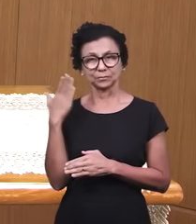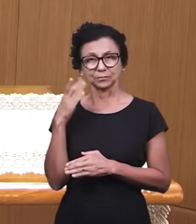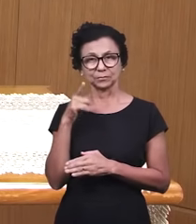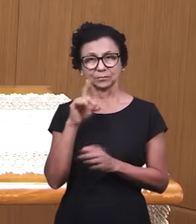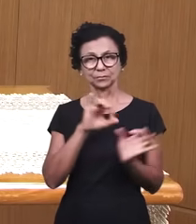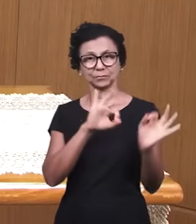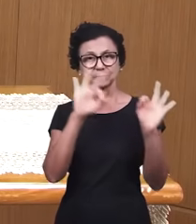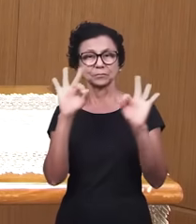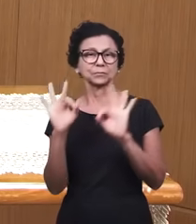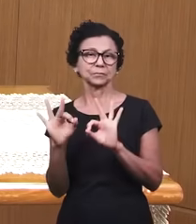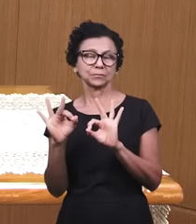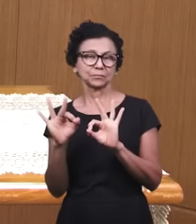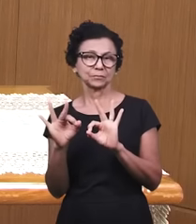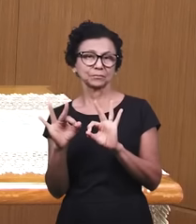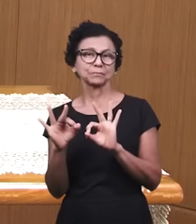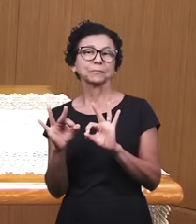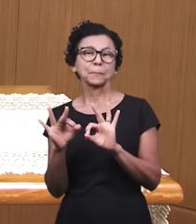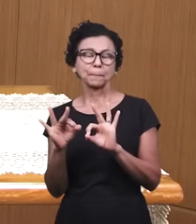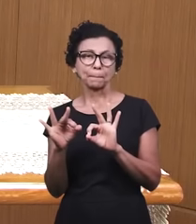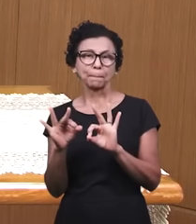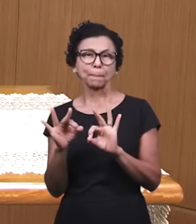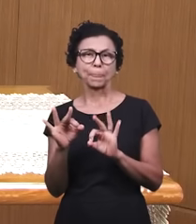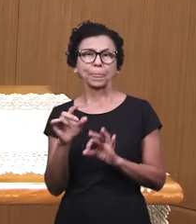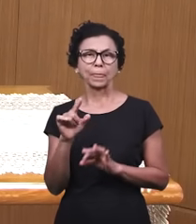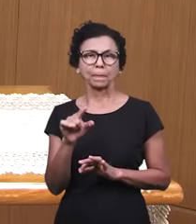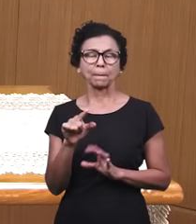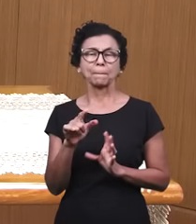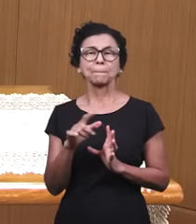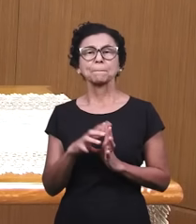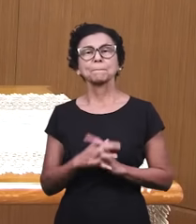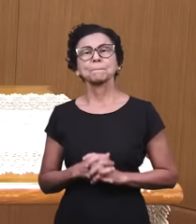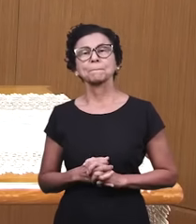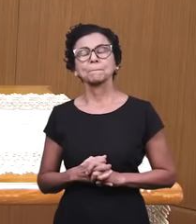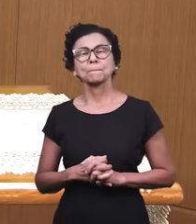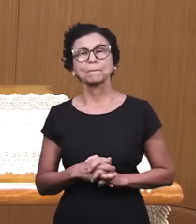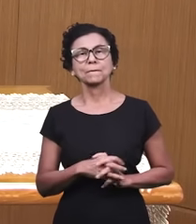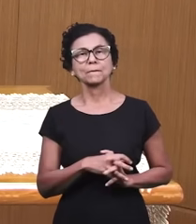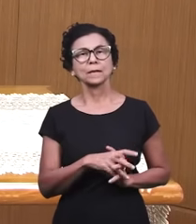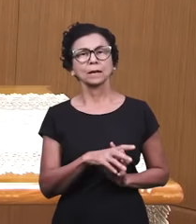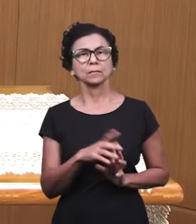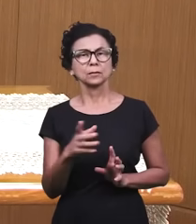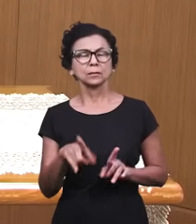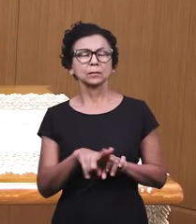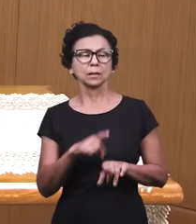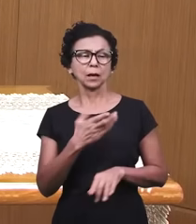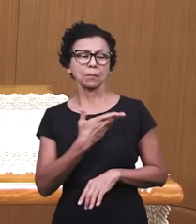transmitida. O Senhor, a Senhora, os nossos amigos,